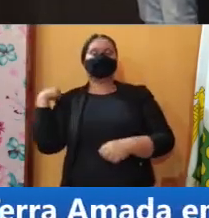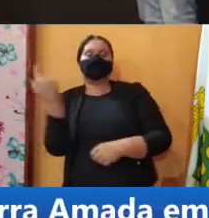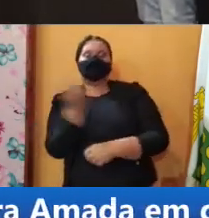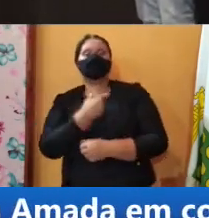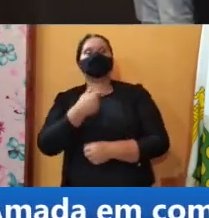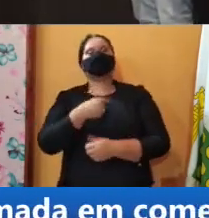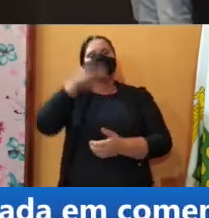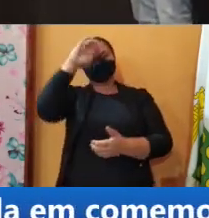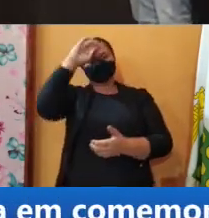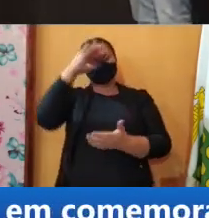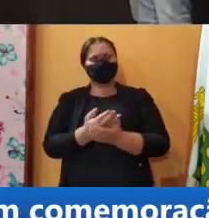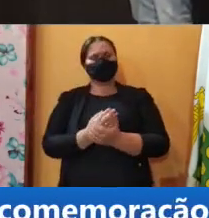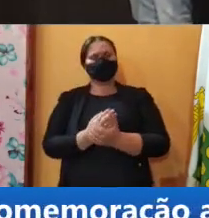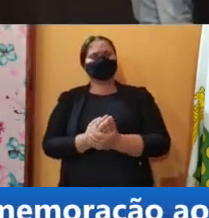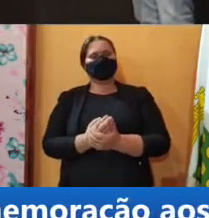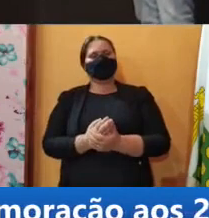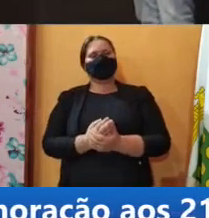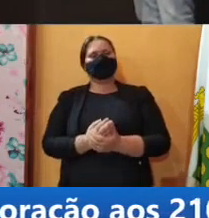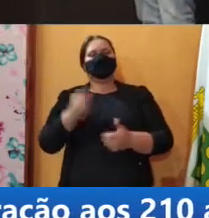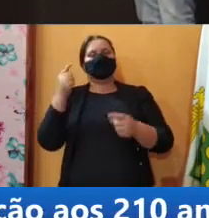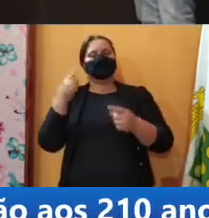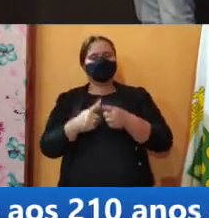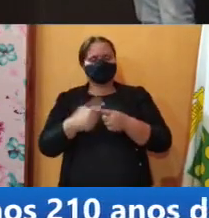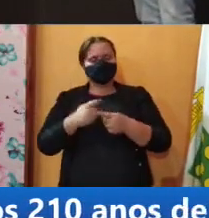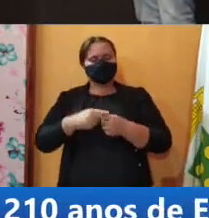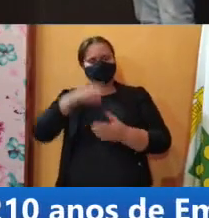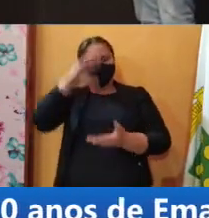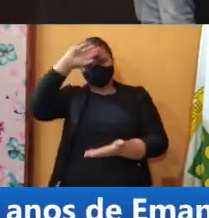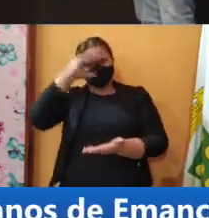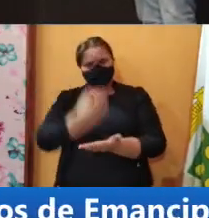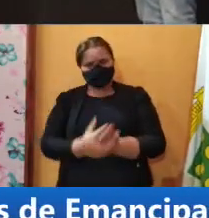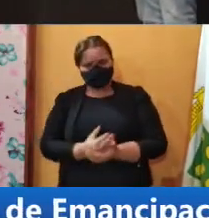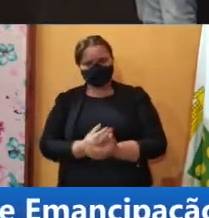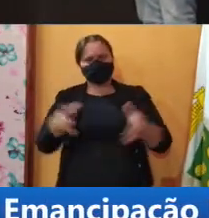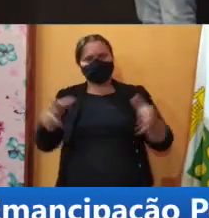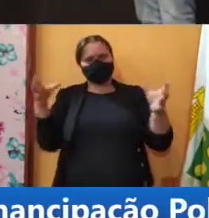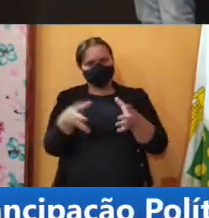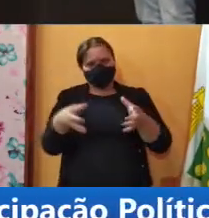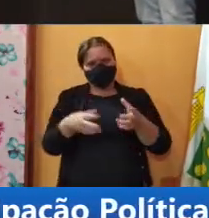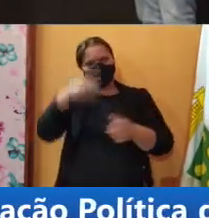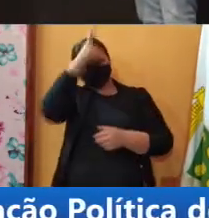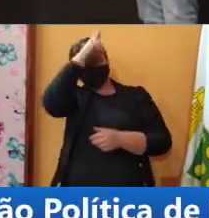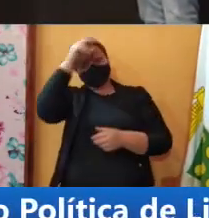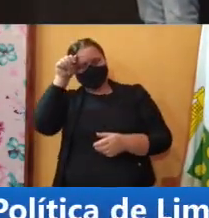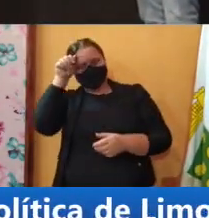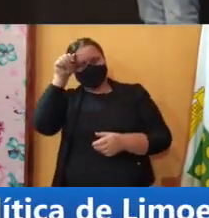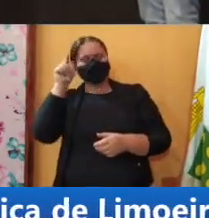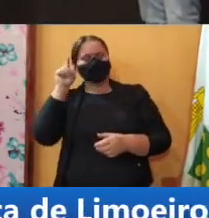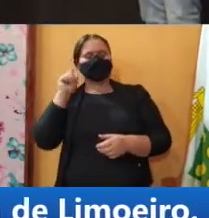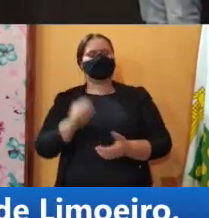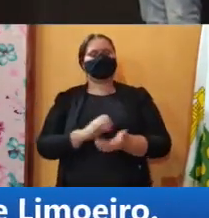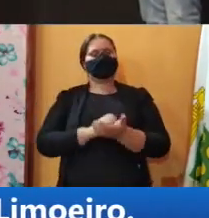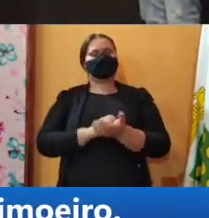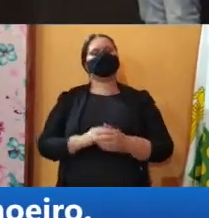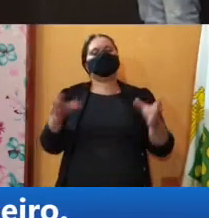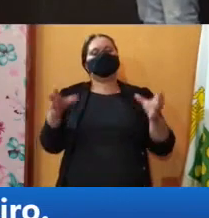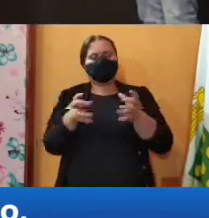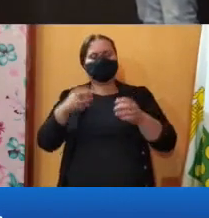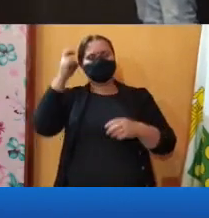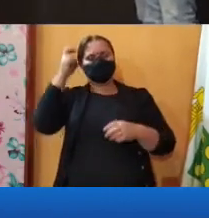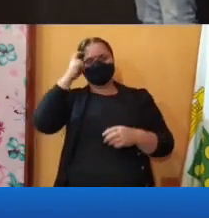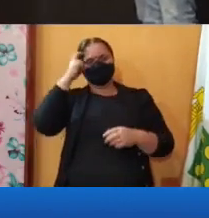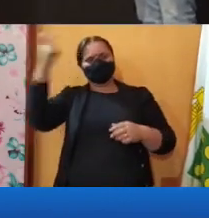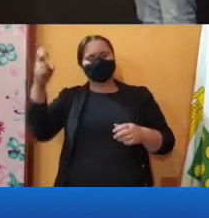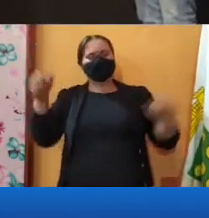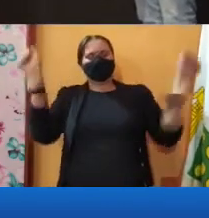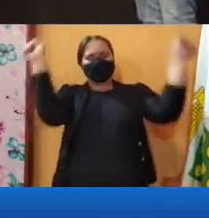mesmos. É por acreditar, Orlando, nessa equipe, na equipe que faz a cultura, na equipe que são os artistas